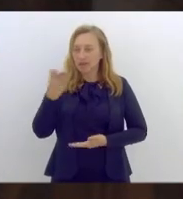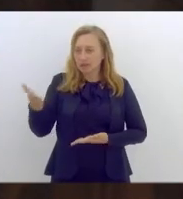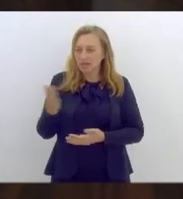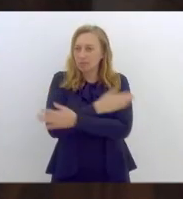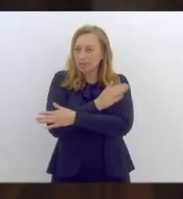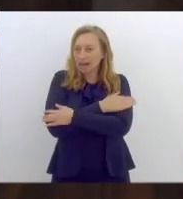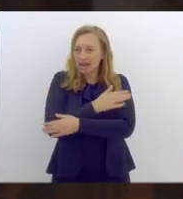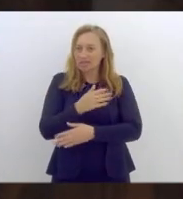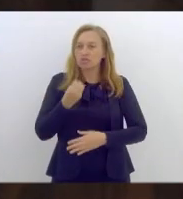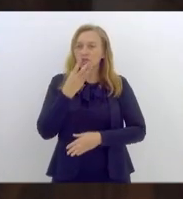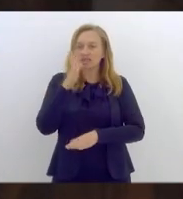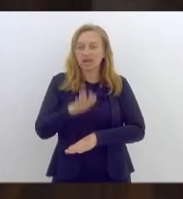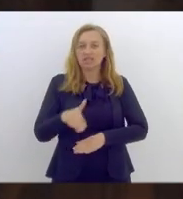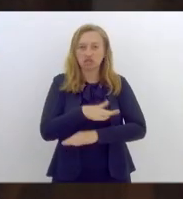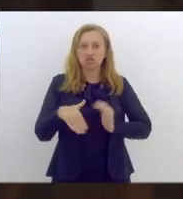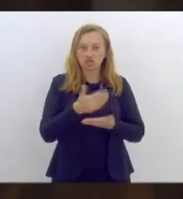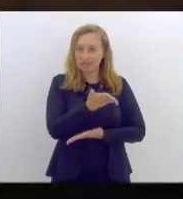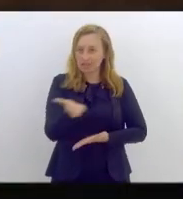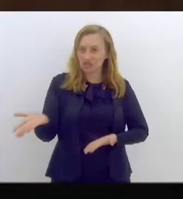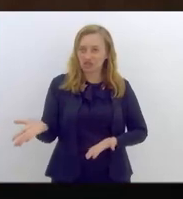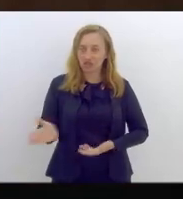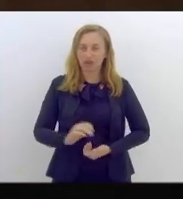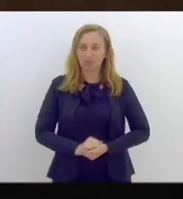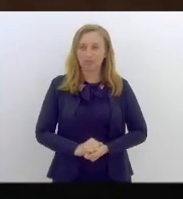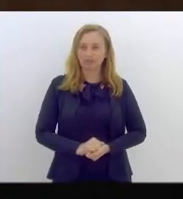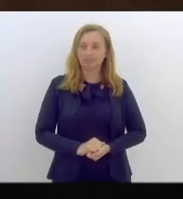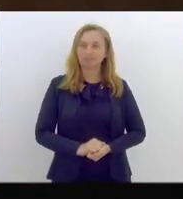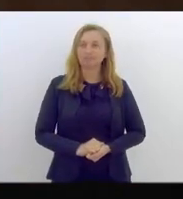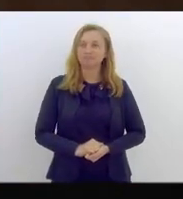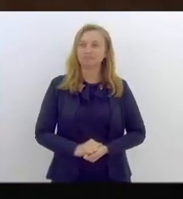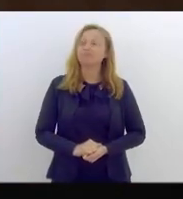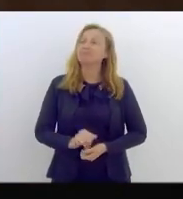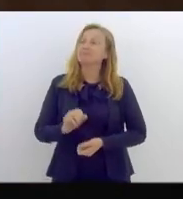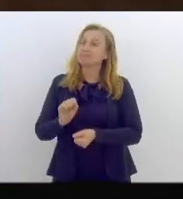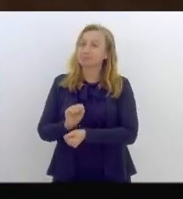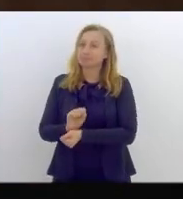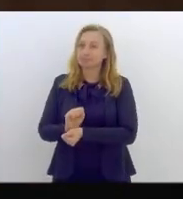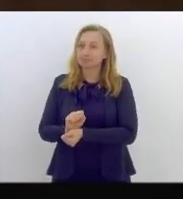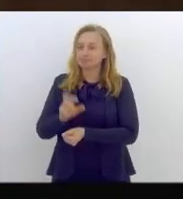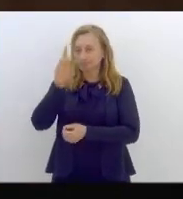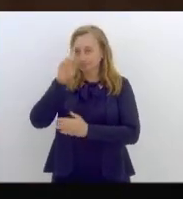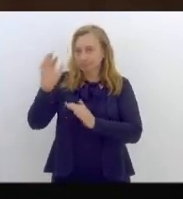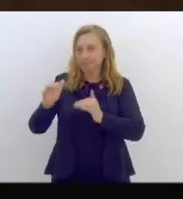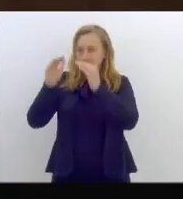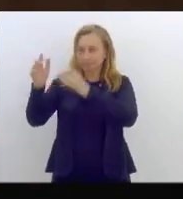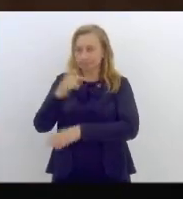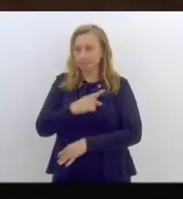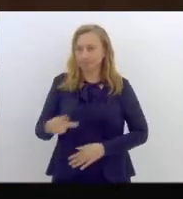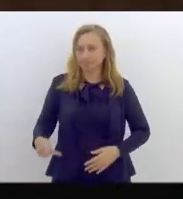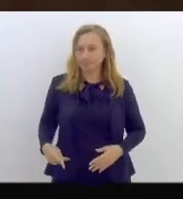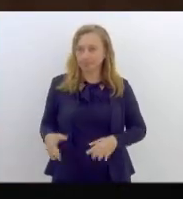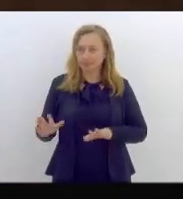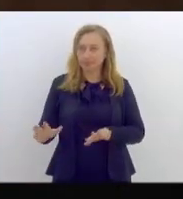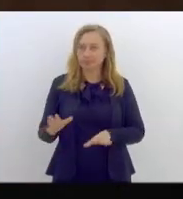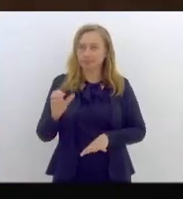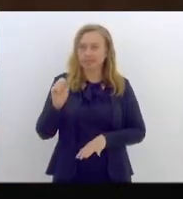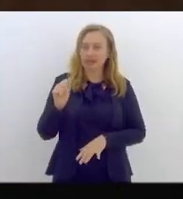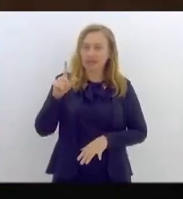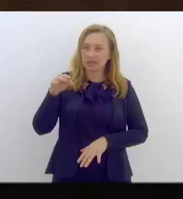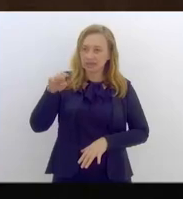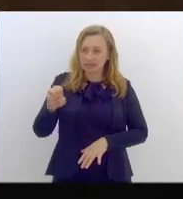boa tarde a todos e todos é que vossa excelência tinha concedido e a Aline da das comissões